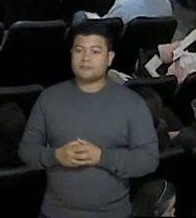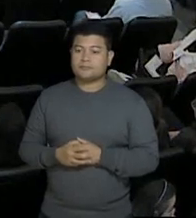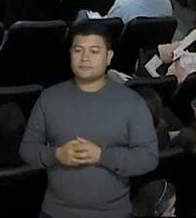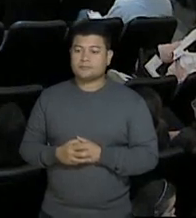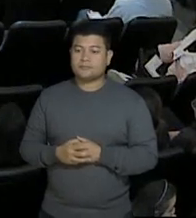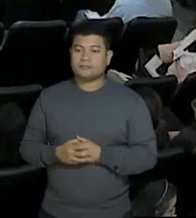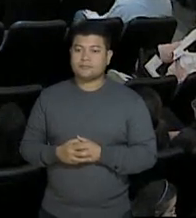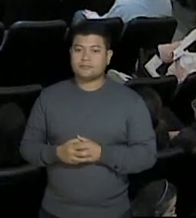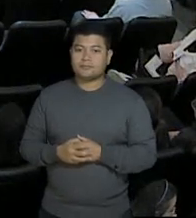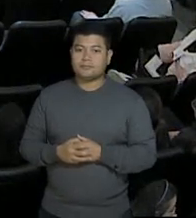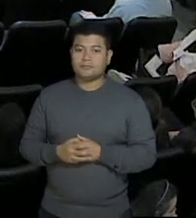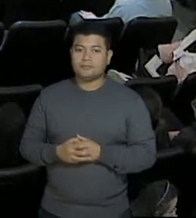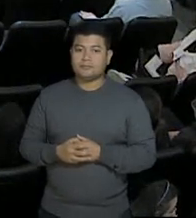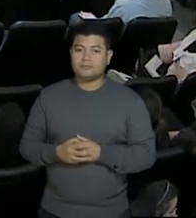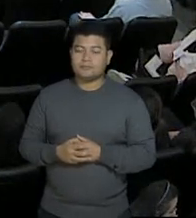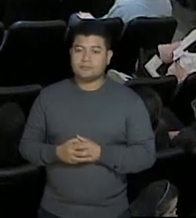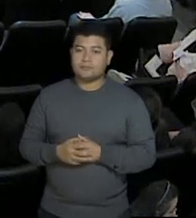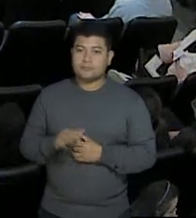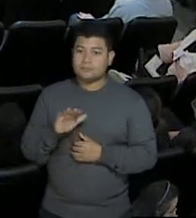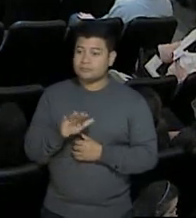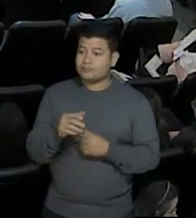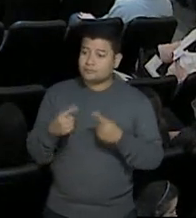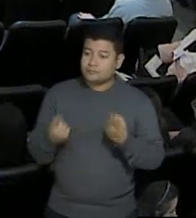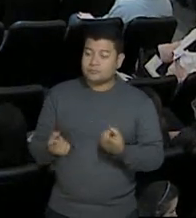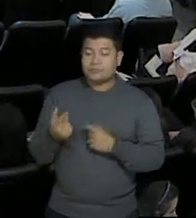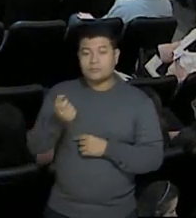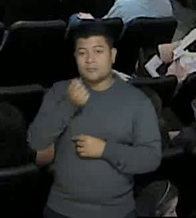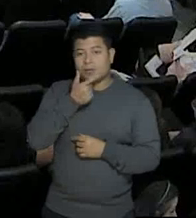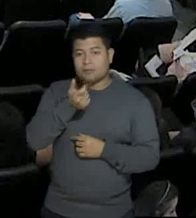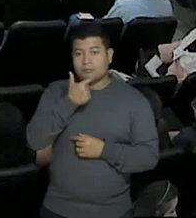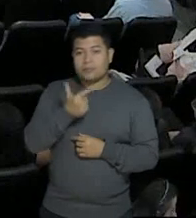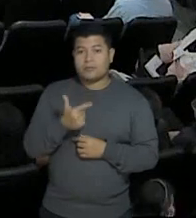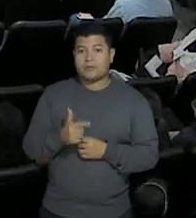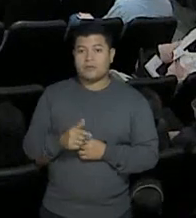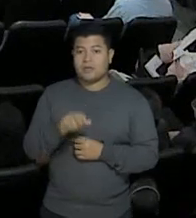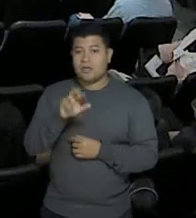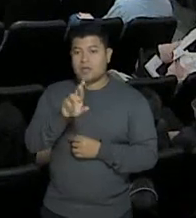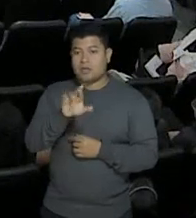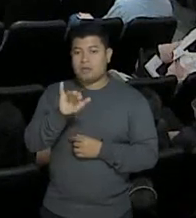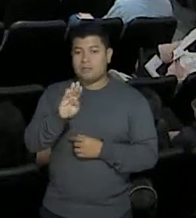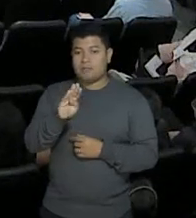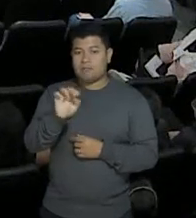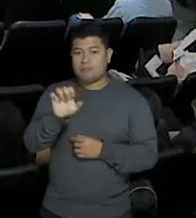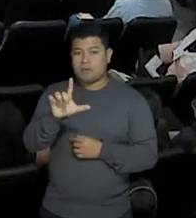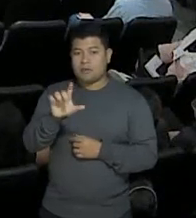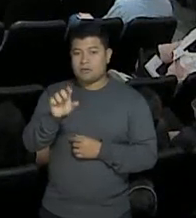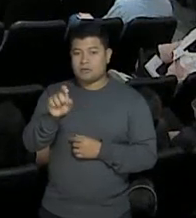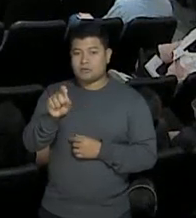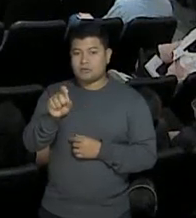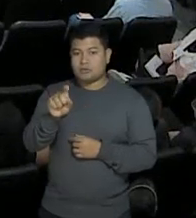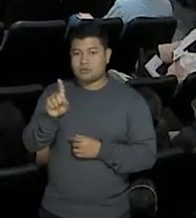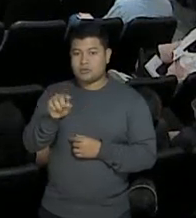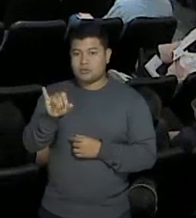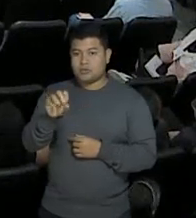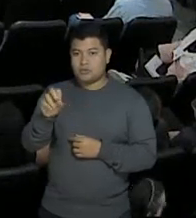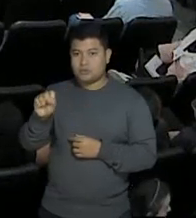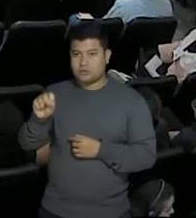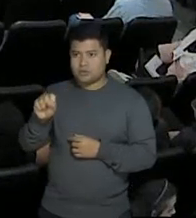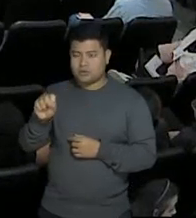Pode falar. O medicamento é Rybelsus. Já ouviu falar? Não. É